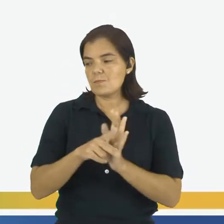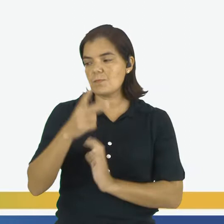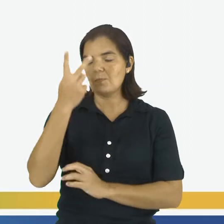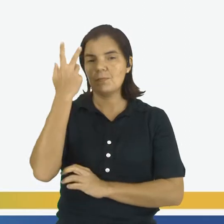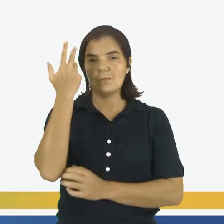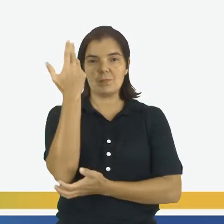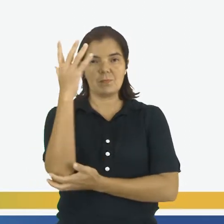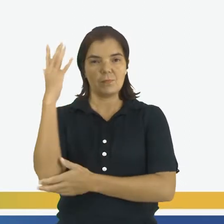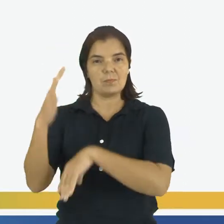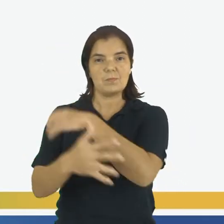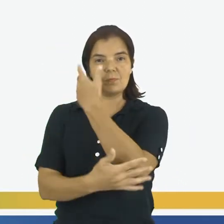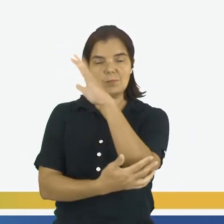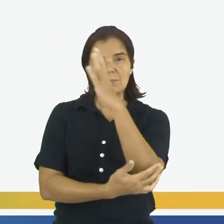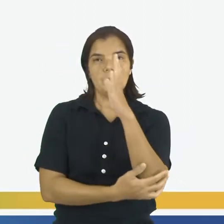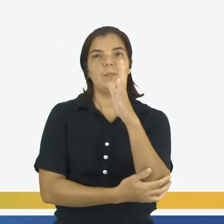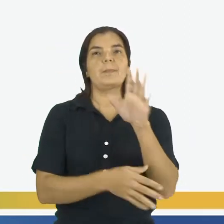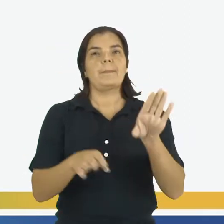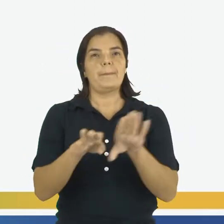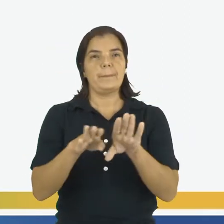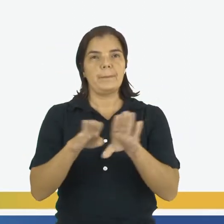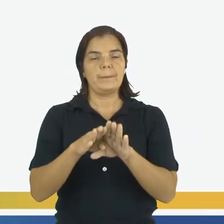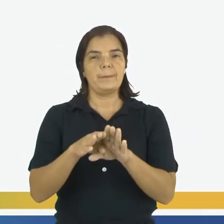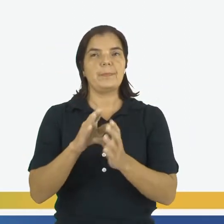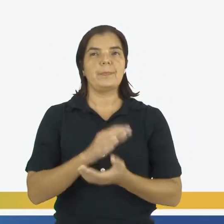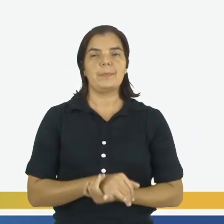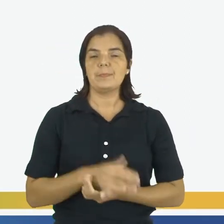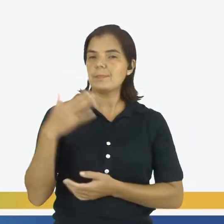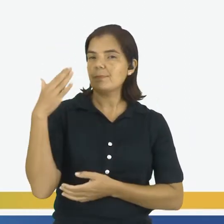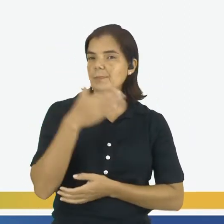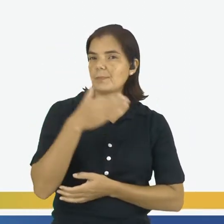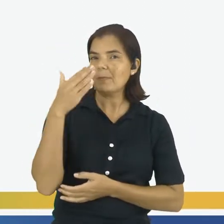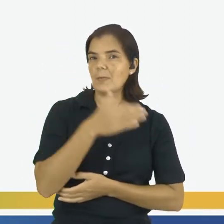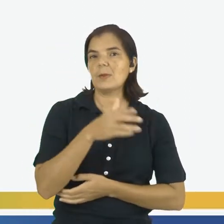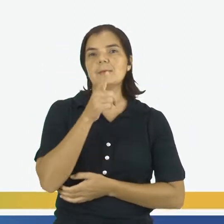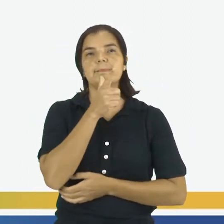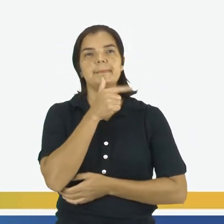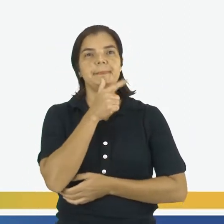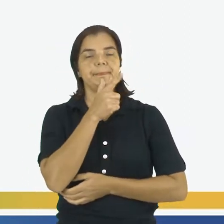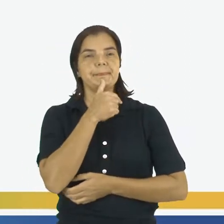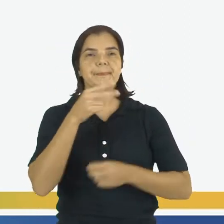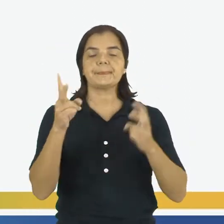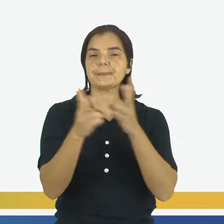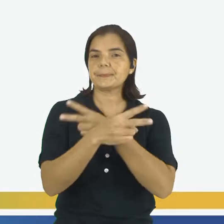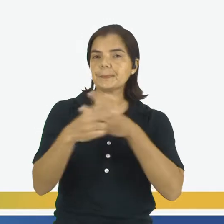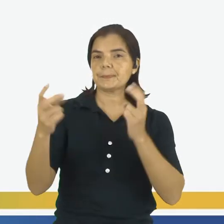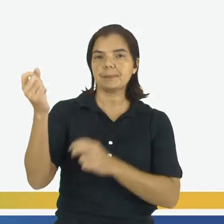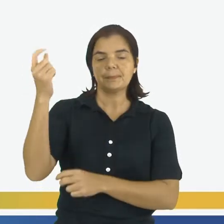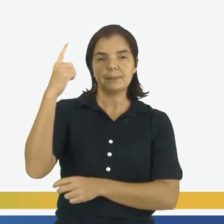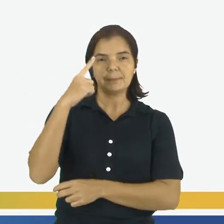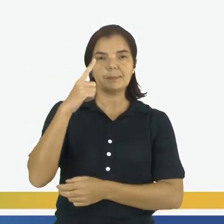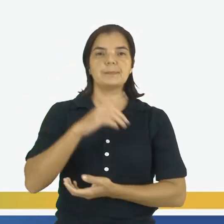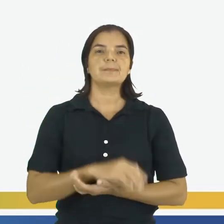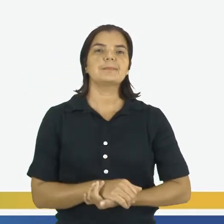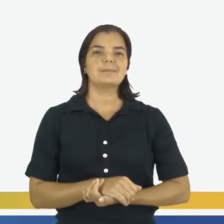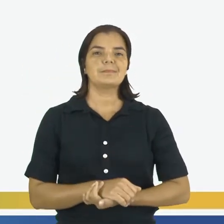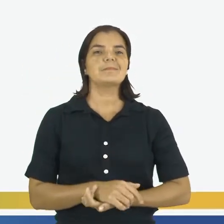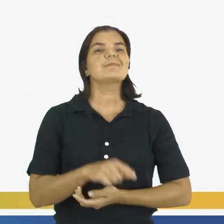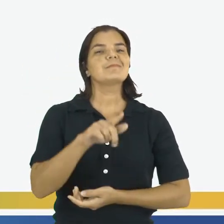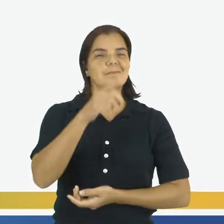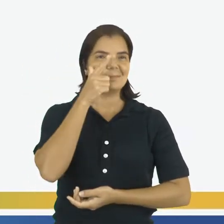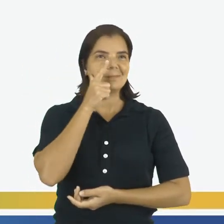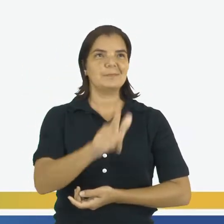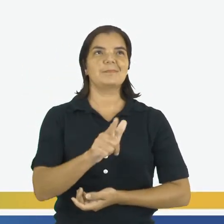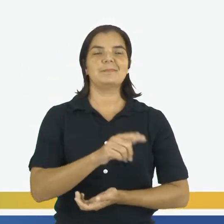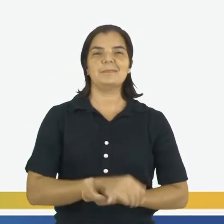naturais, reabastecidos com frequência como água, o vento e luz solar, você